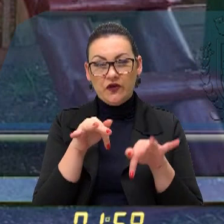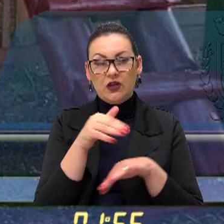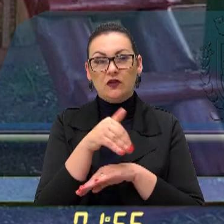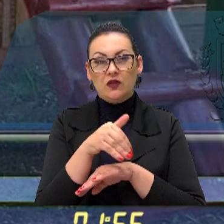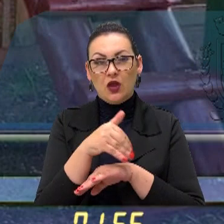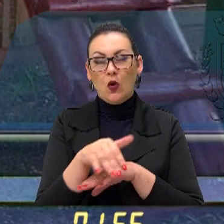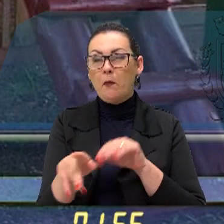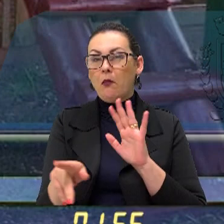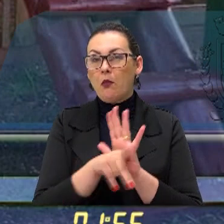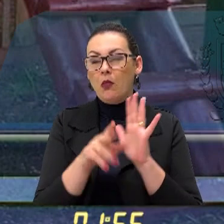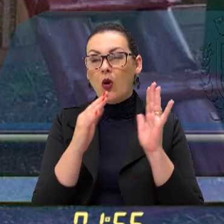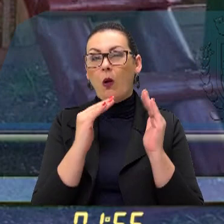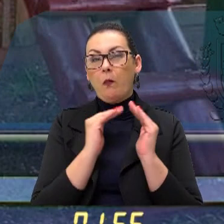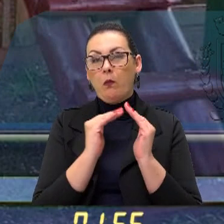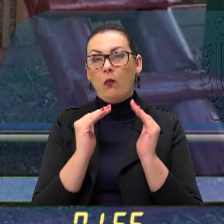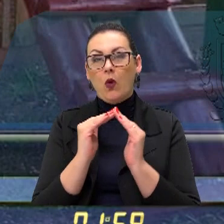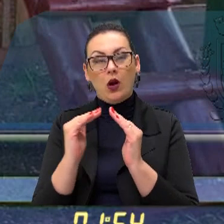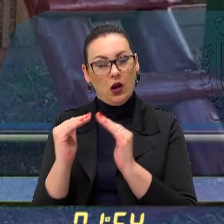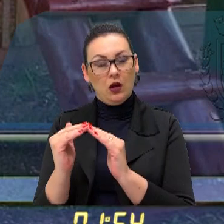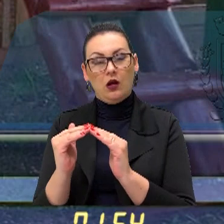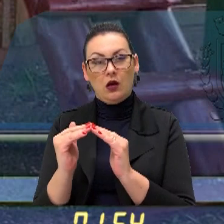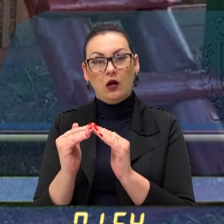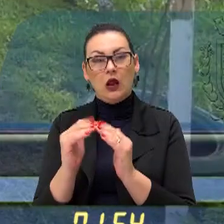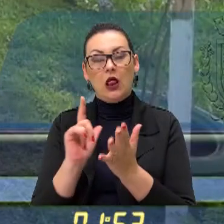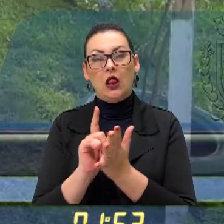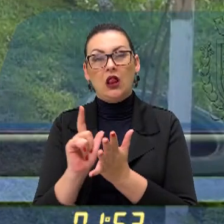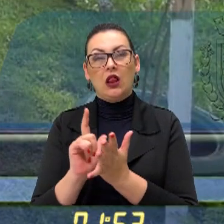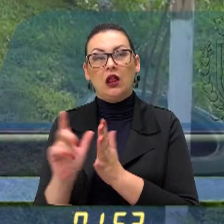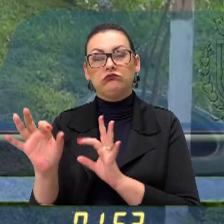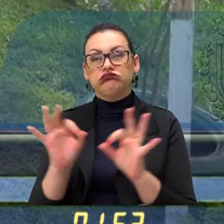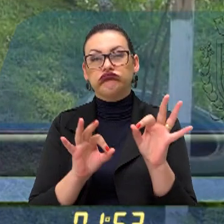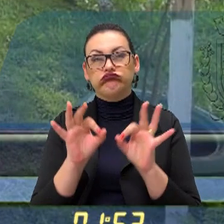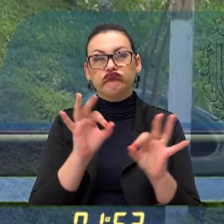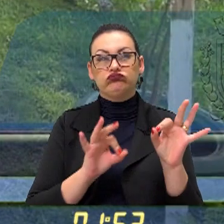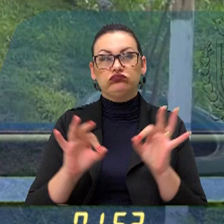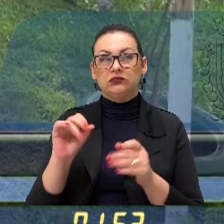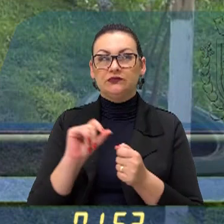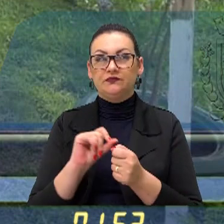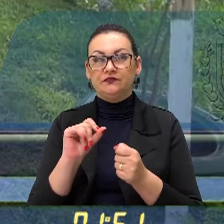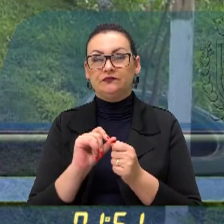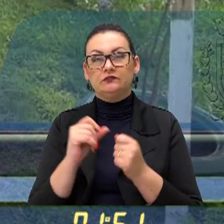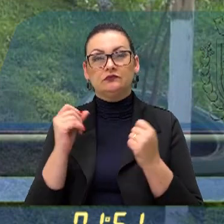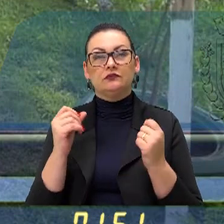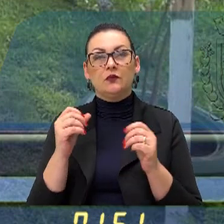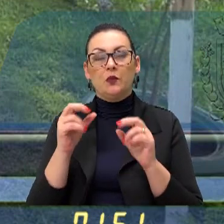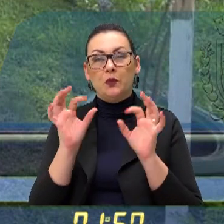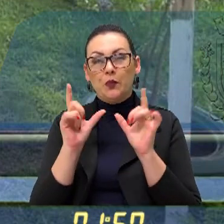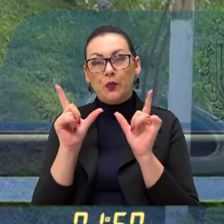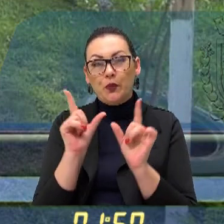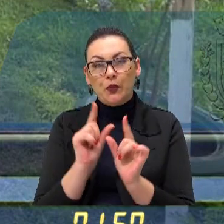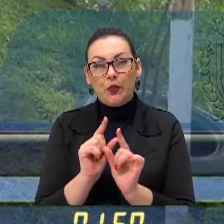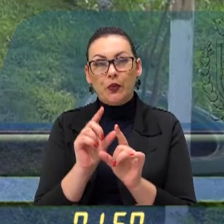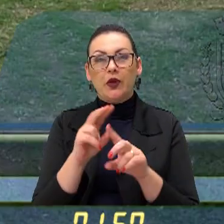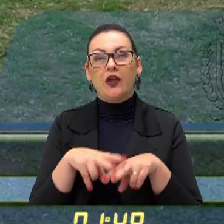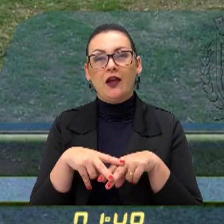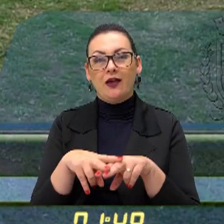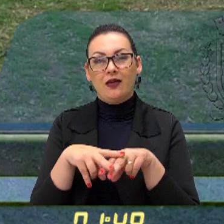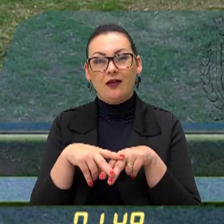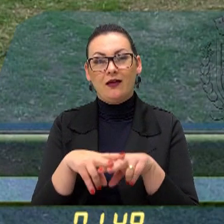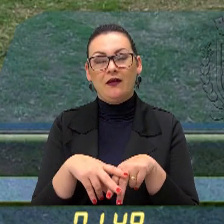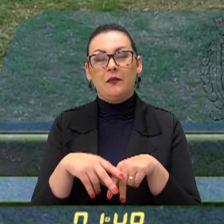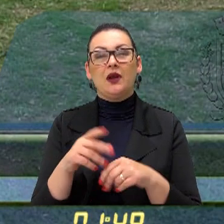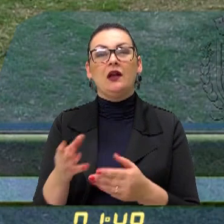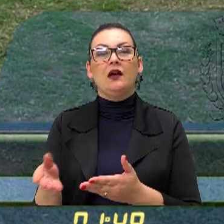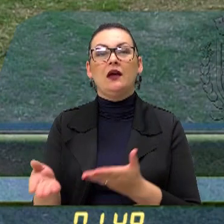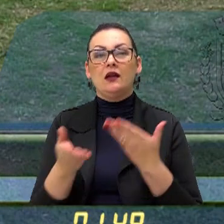que os próprios moradores limparam e fizeram uma pequena pracinha.